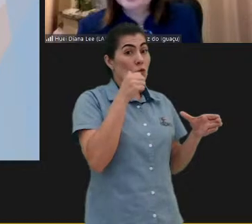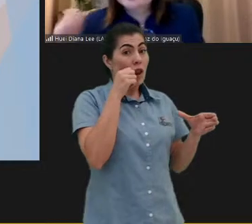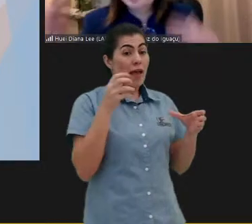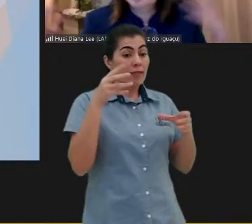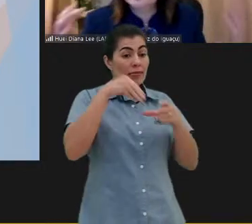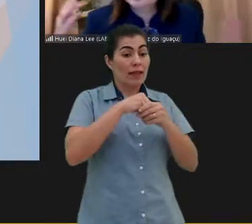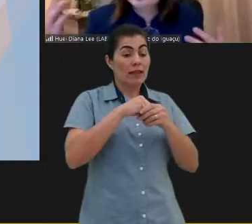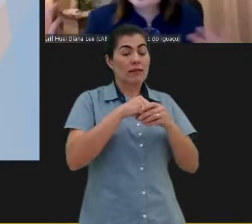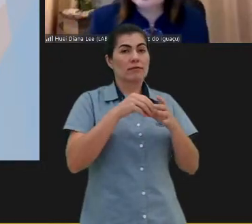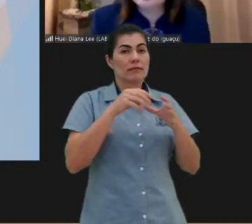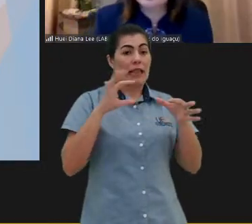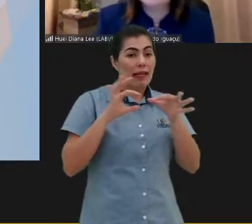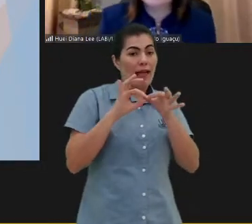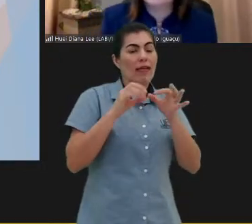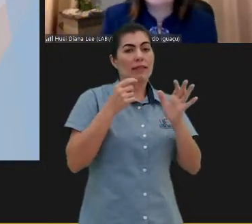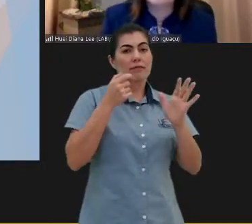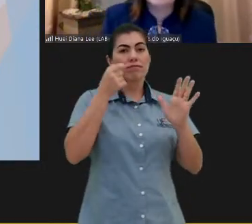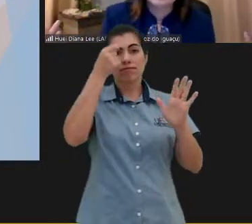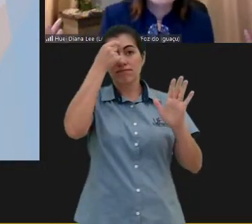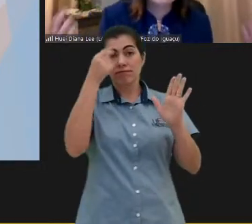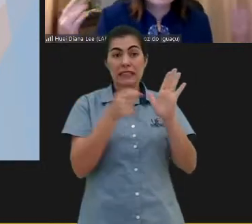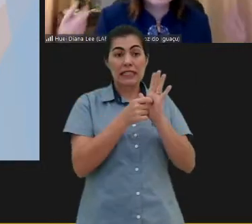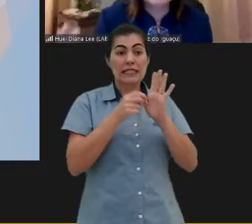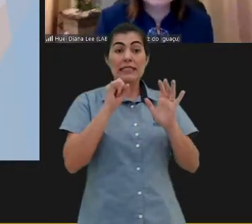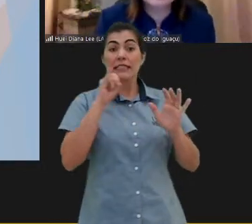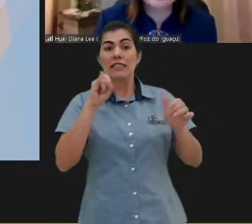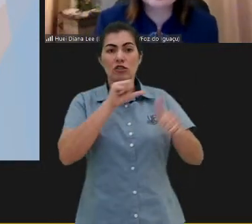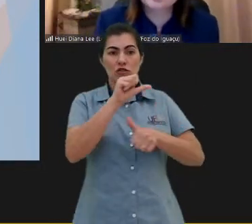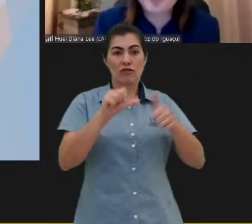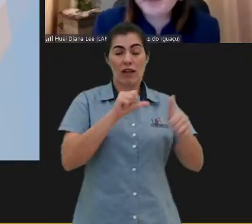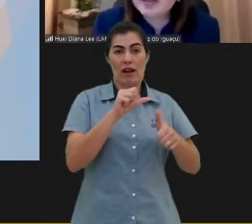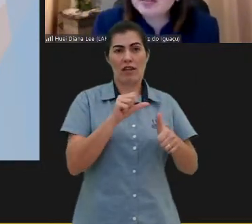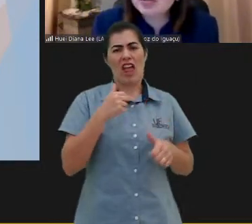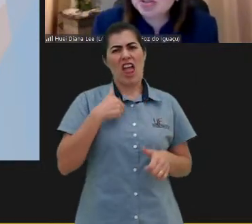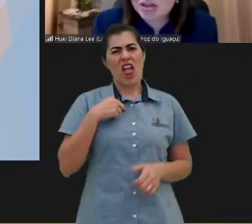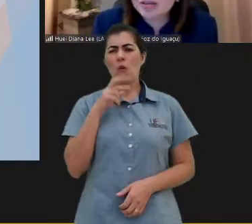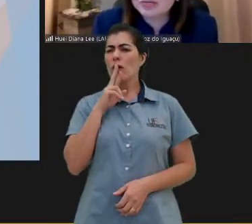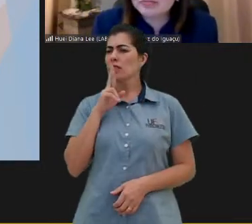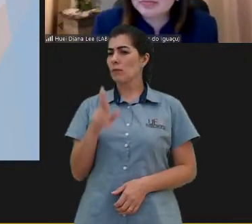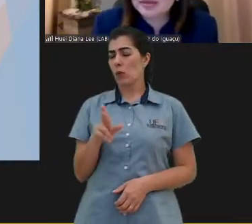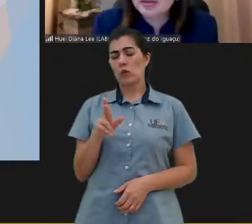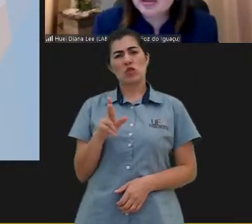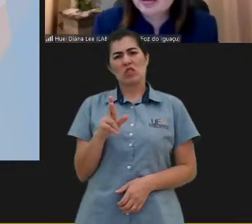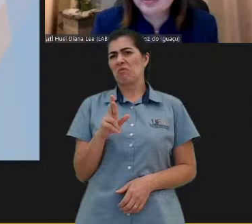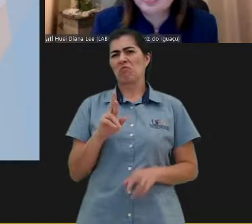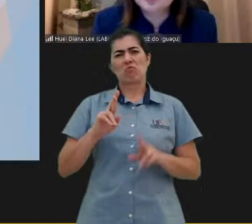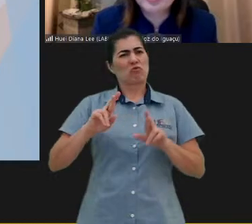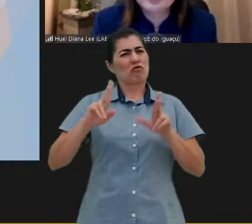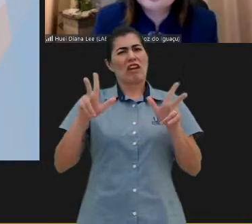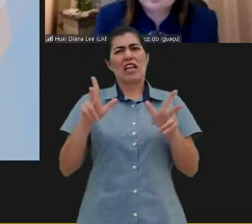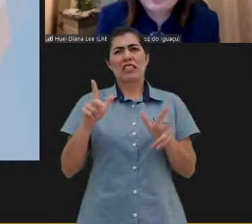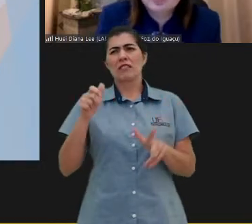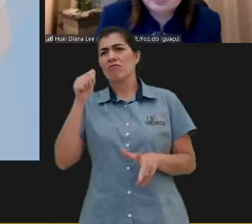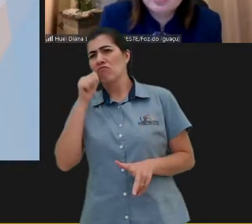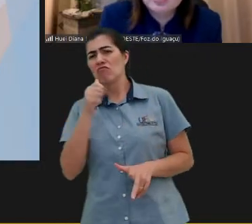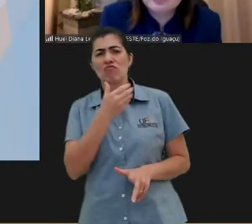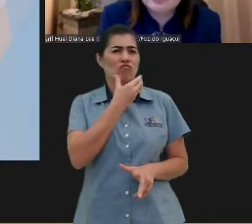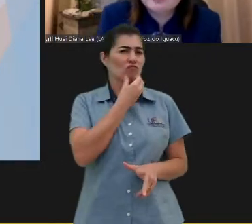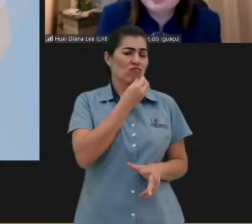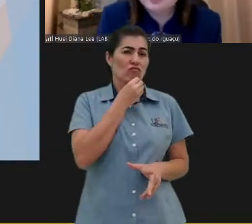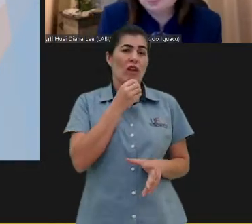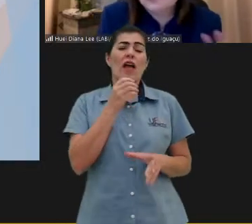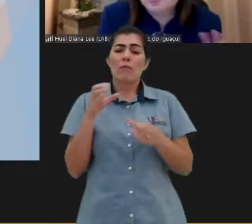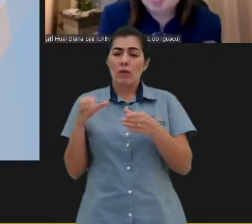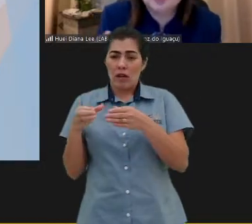artificial, se o rumo das coisas seria diferente. E eu respondi que eu acho que não é uma questão de gênero. As mulheres são minoria